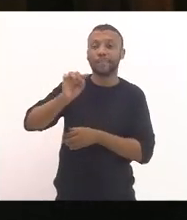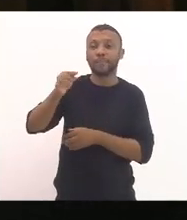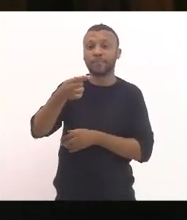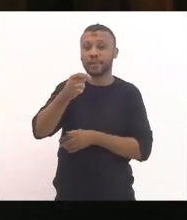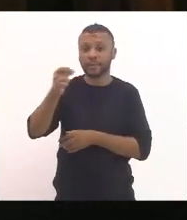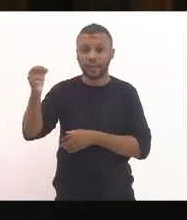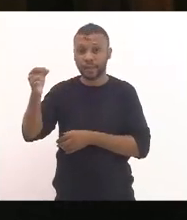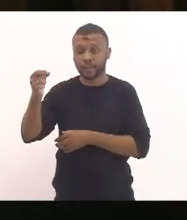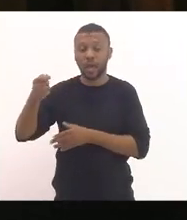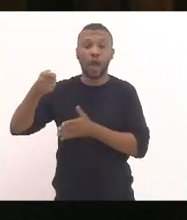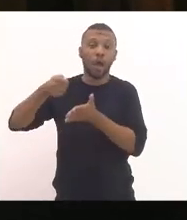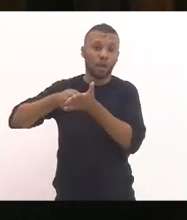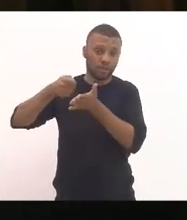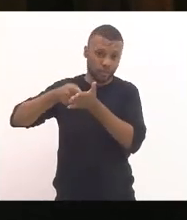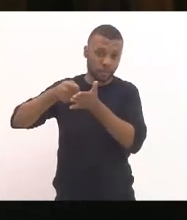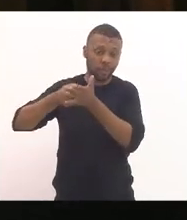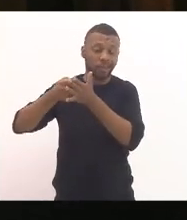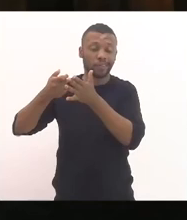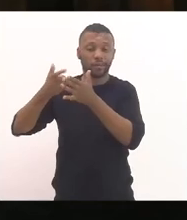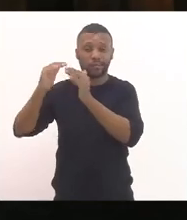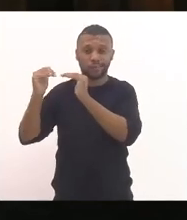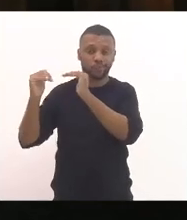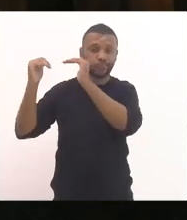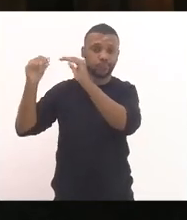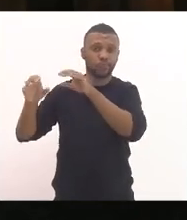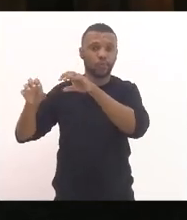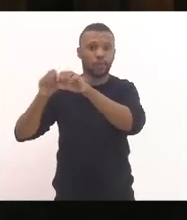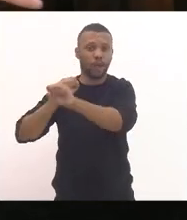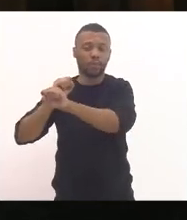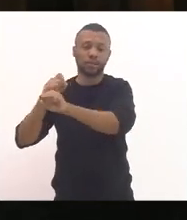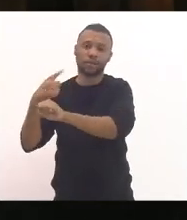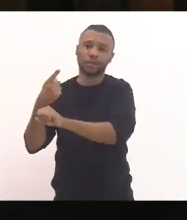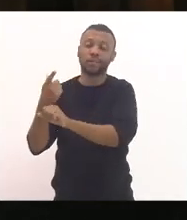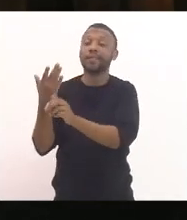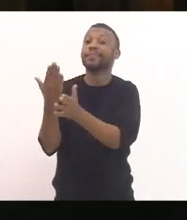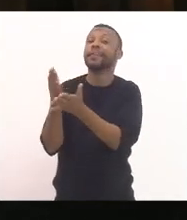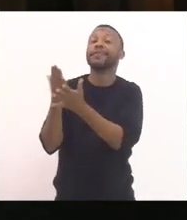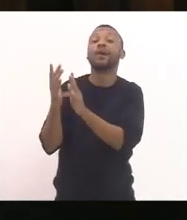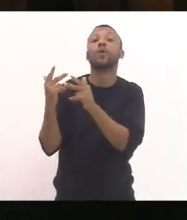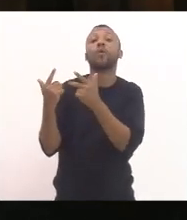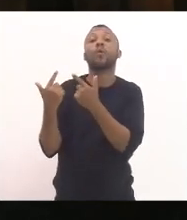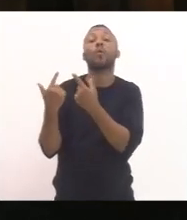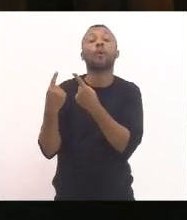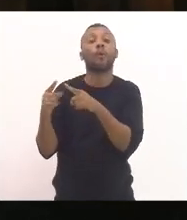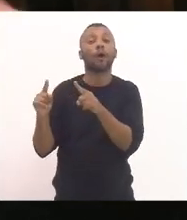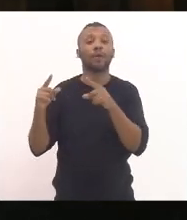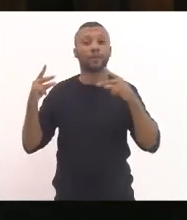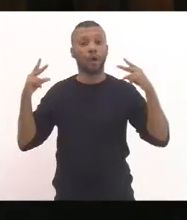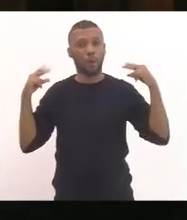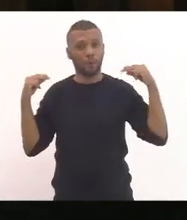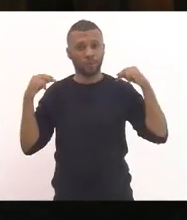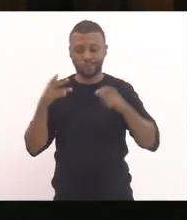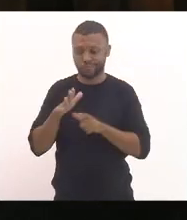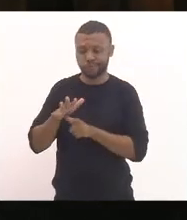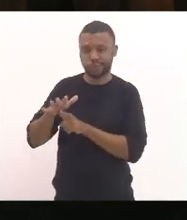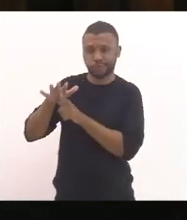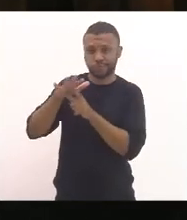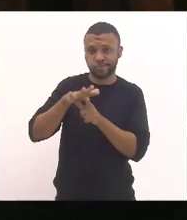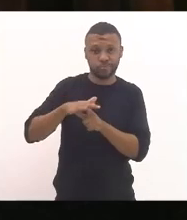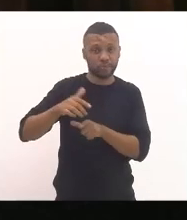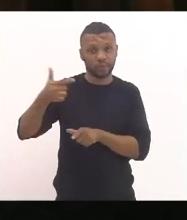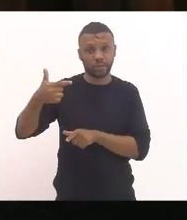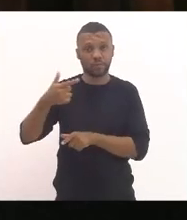para o comissário de polícia está no Ápice nível superior e nós temos nada contra os pylon o fatos pilotos segundo grau a